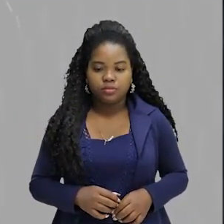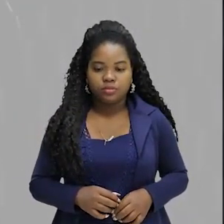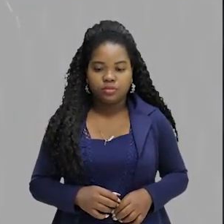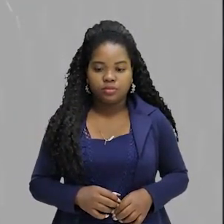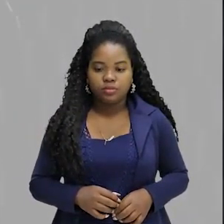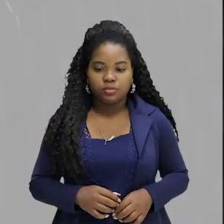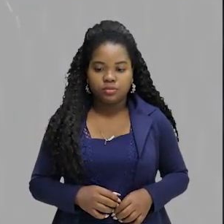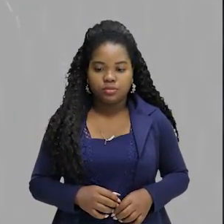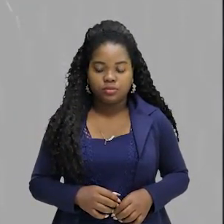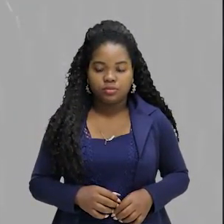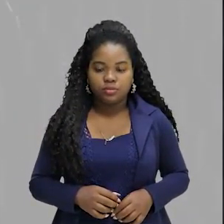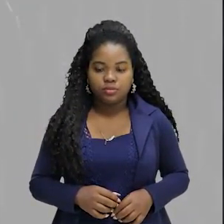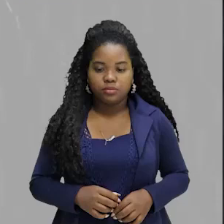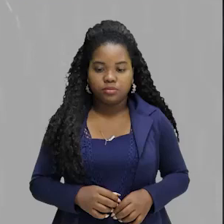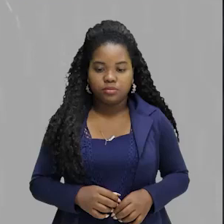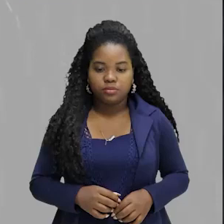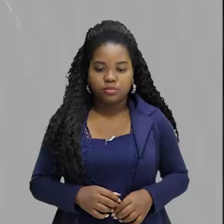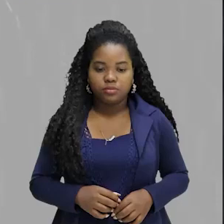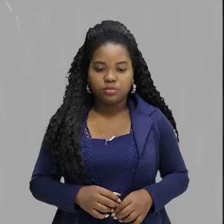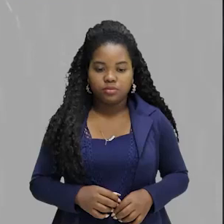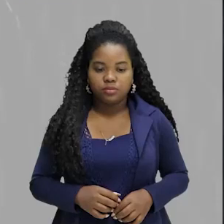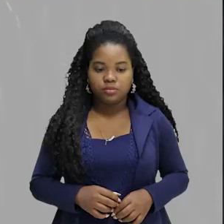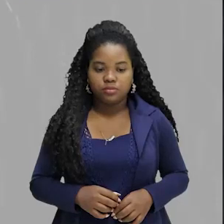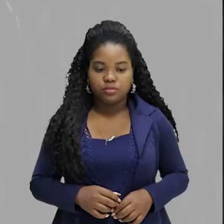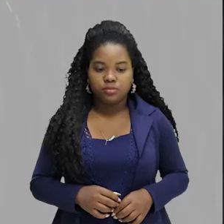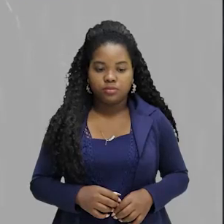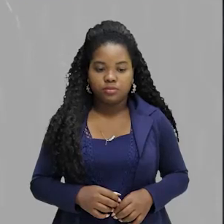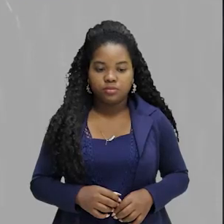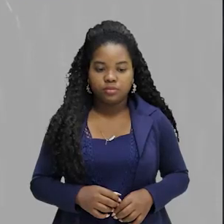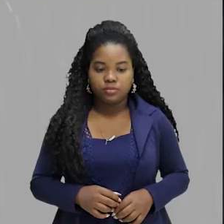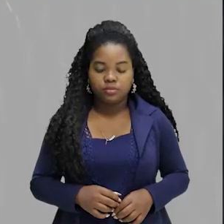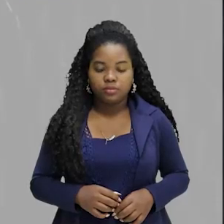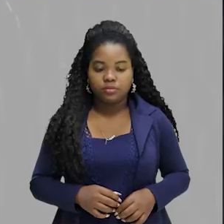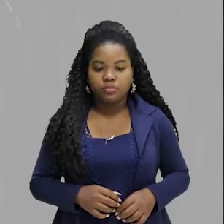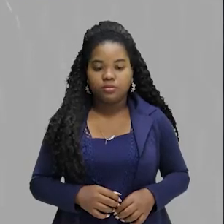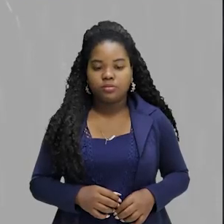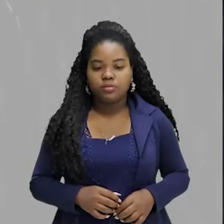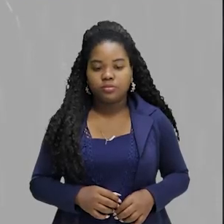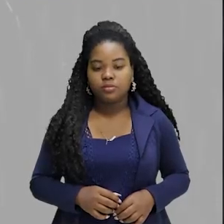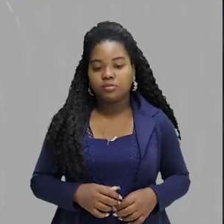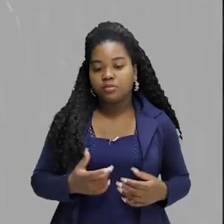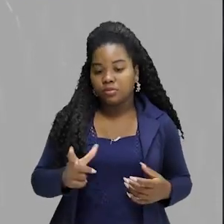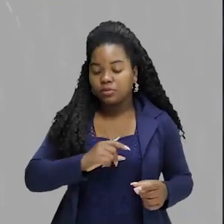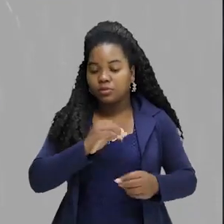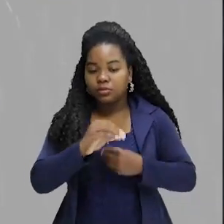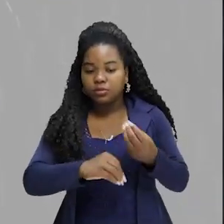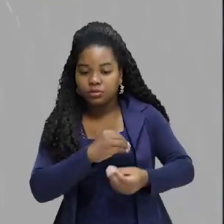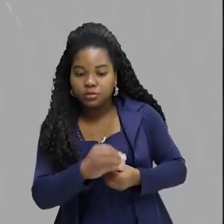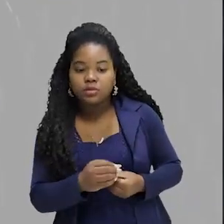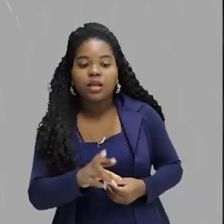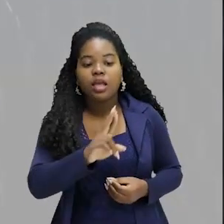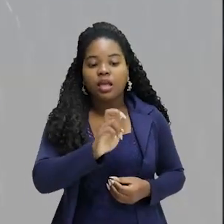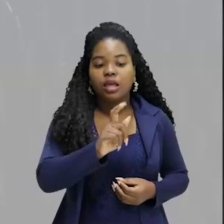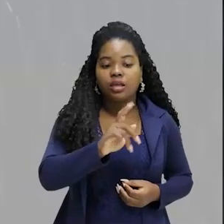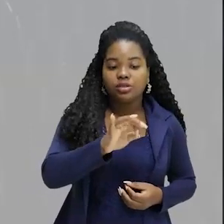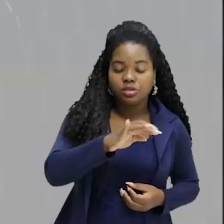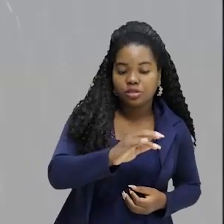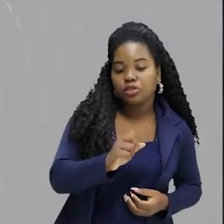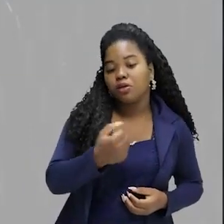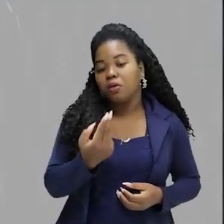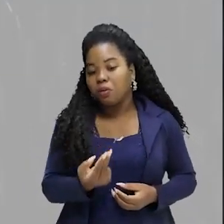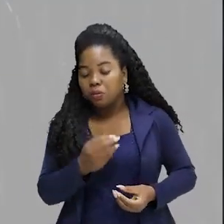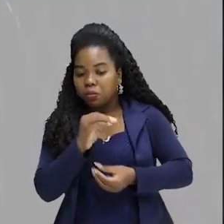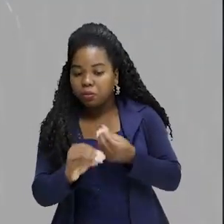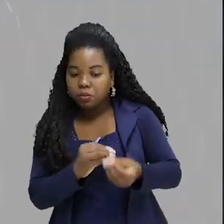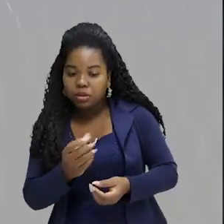da formação desse reagente, certo? Esses reativos, ou reagentes, ou soluções, elas